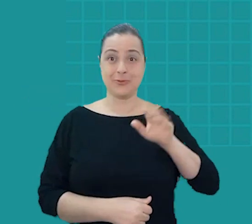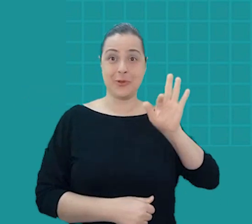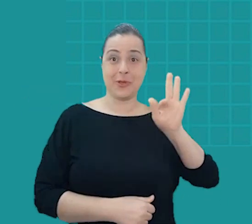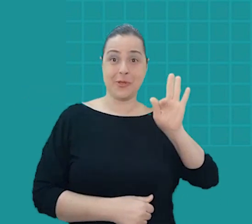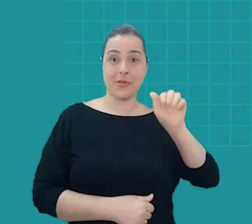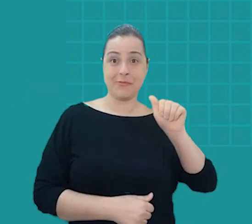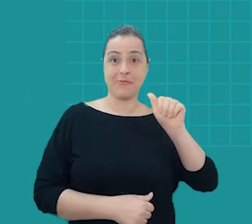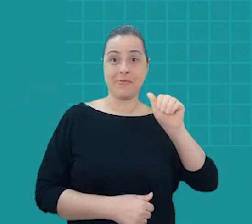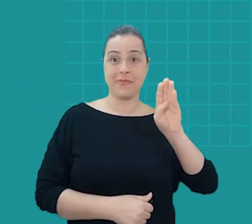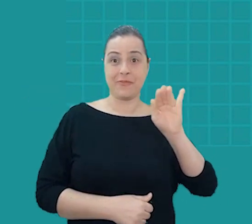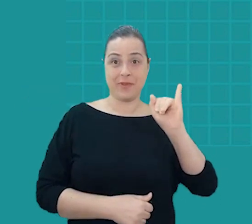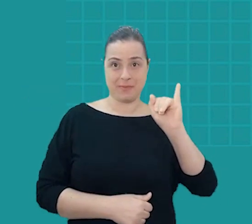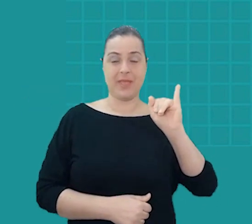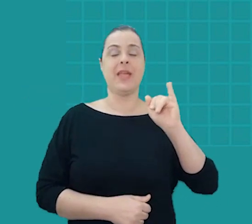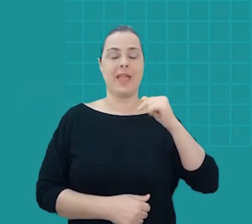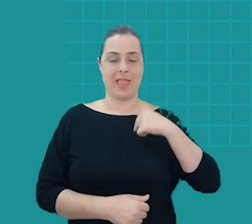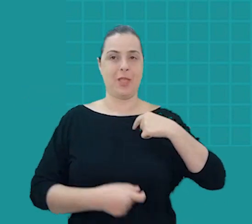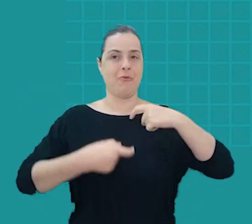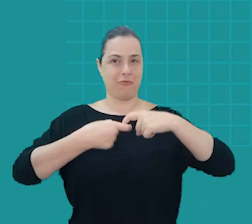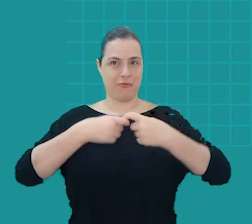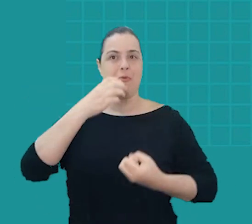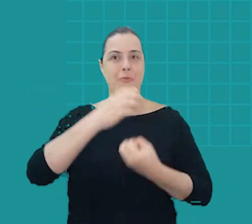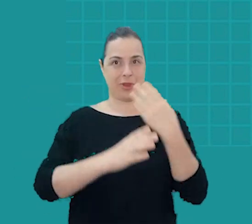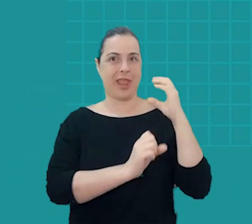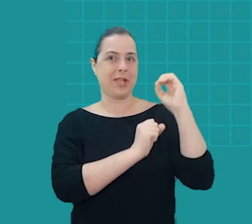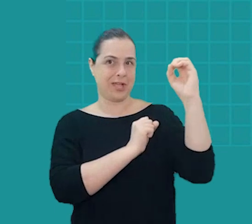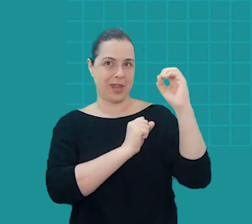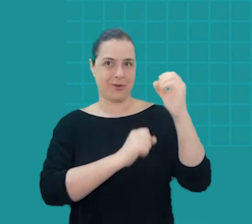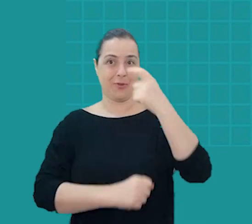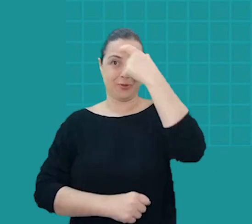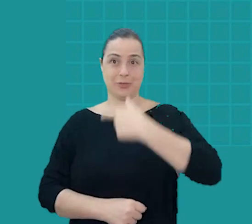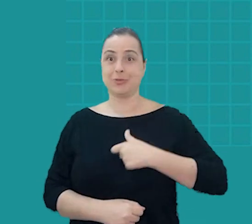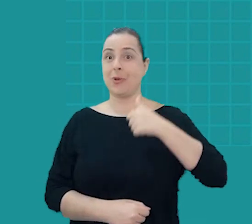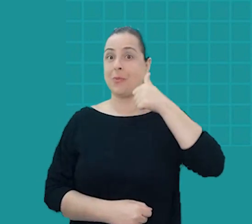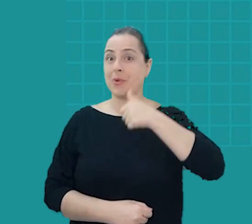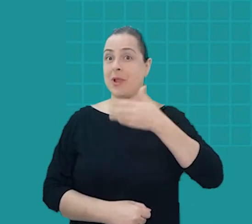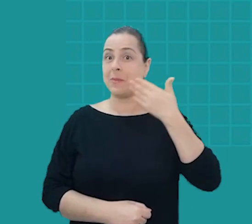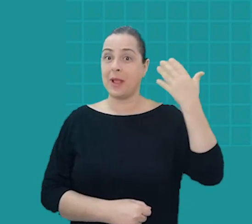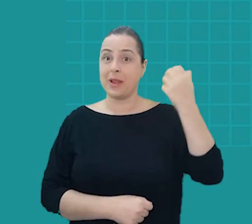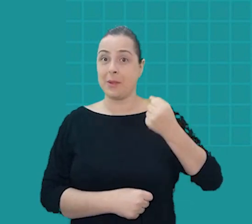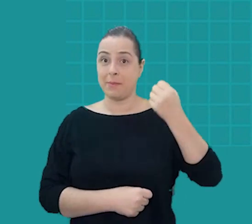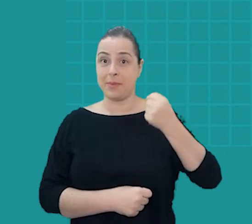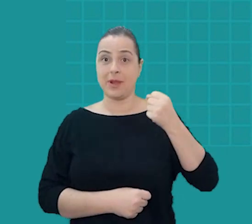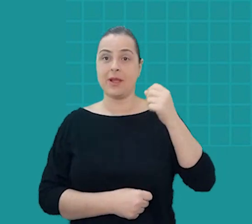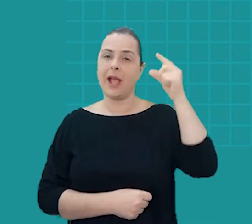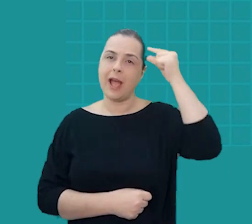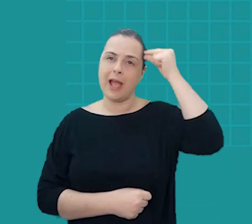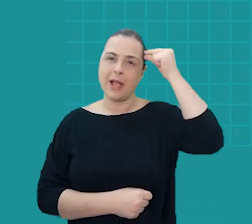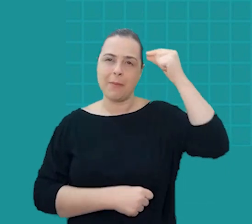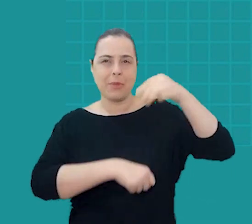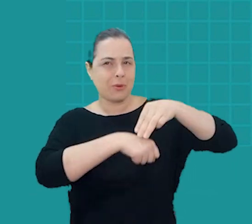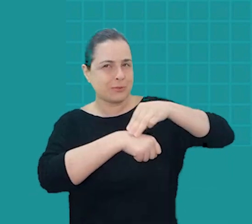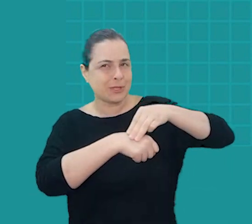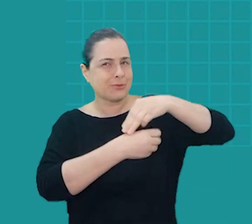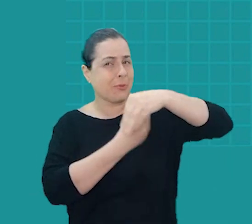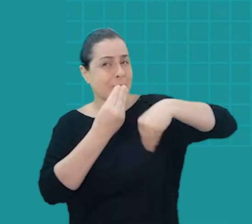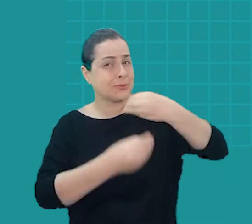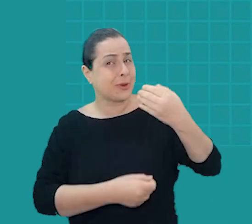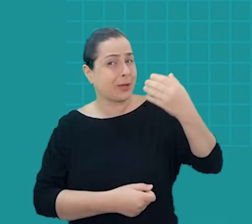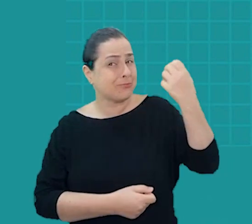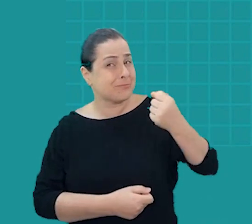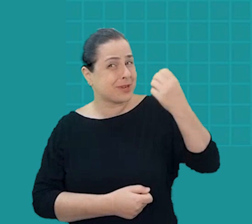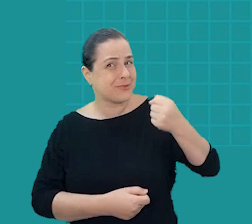Gutierrez, sou a outra cofundadora de Carlota, sou uma mulher branca de cabelos castanhos embranquecidos,